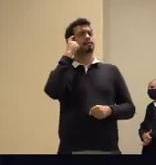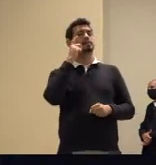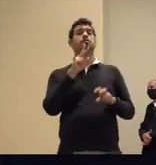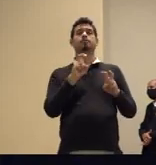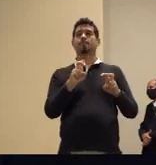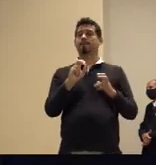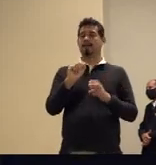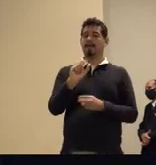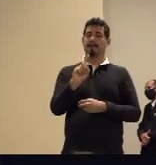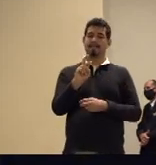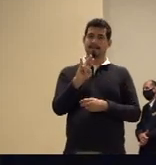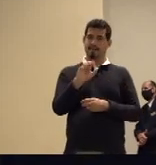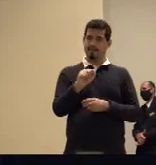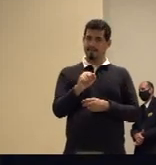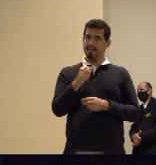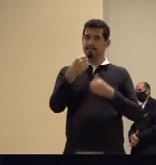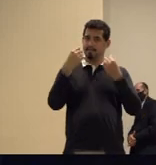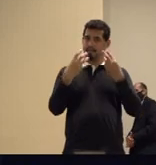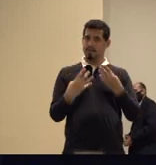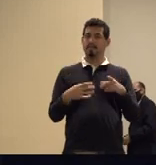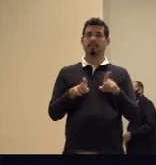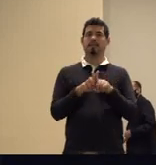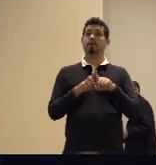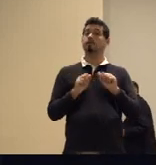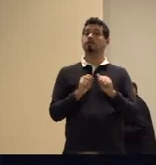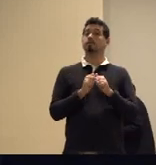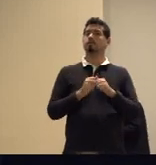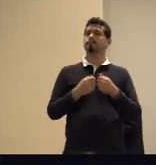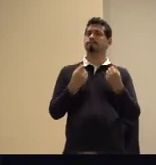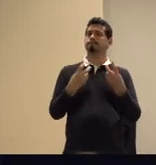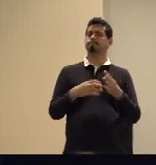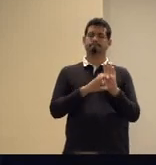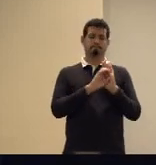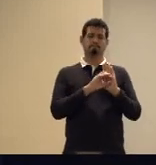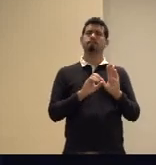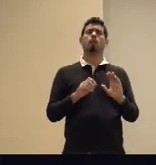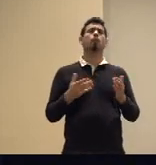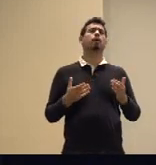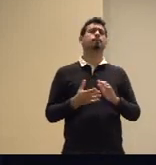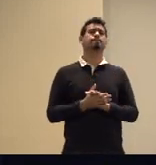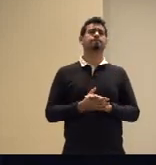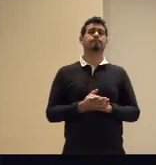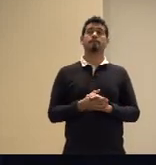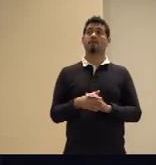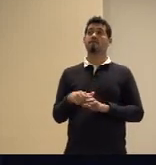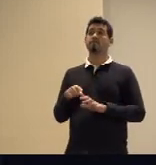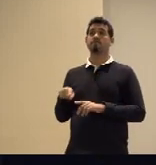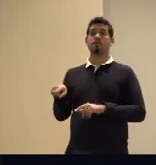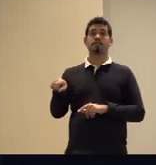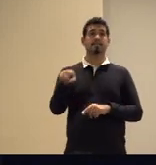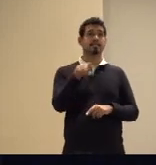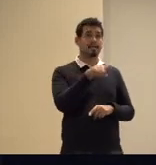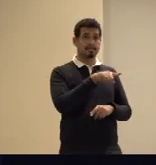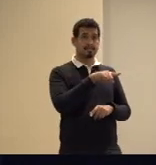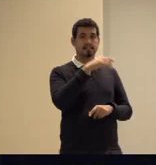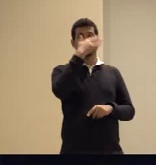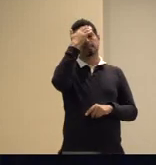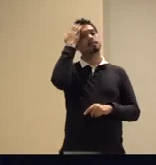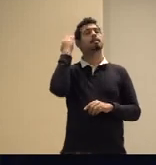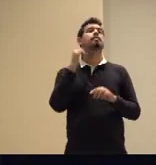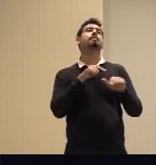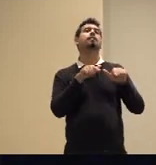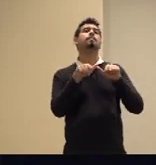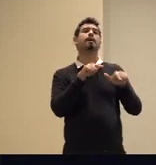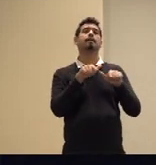Adriana falou. E a partir do seguinte conceito. Vocês atendem, né, no